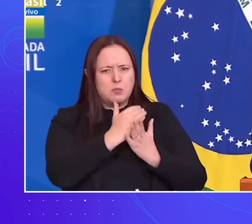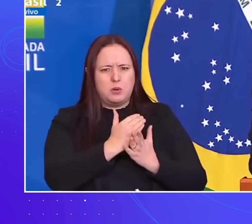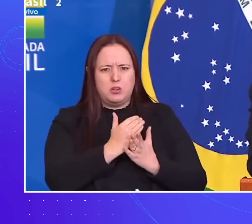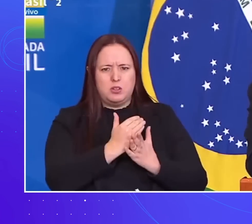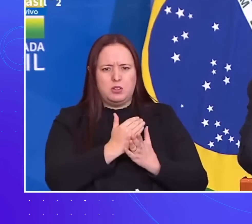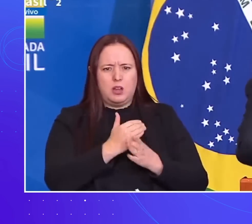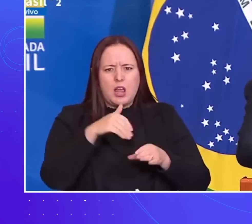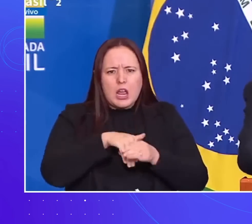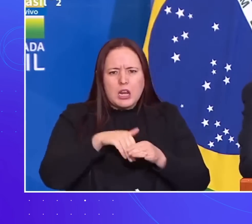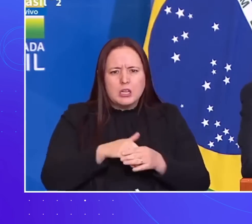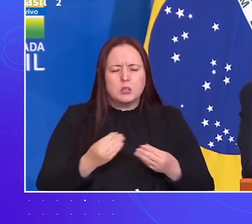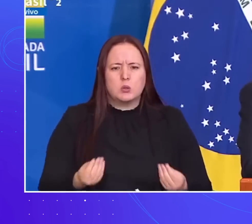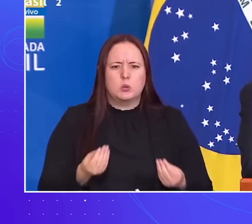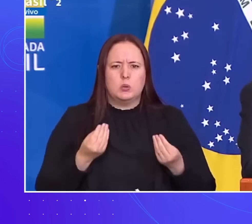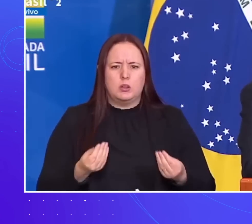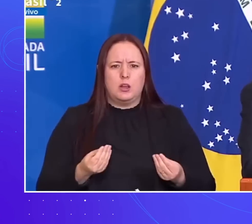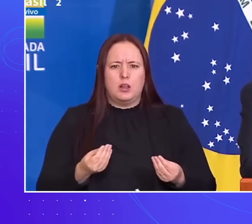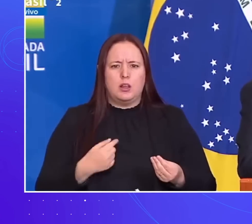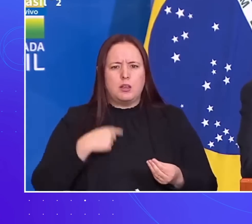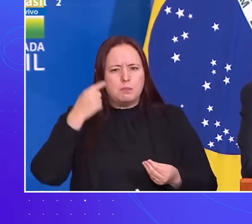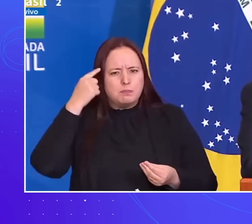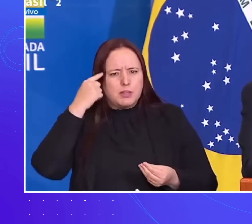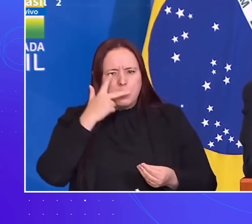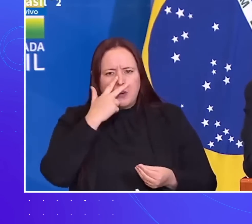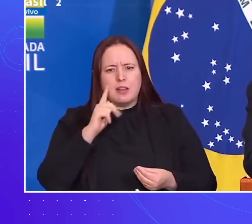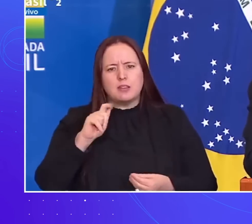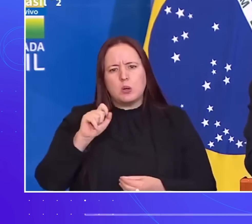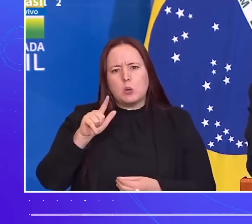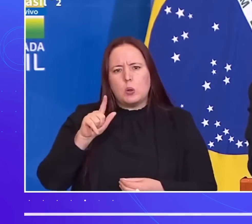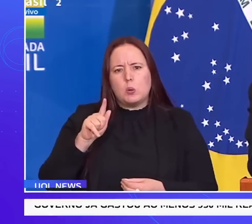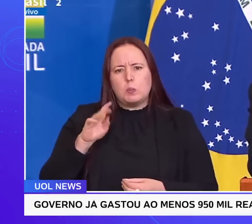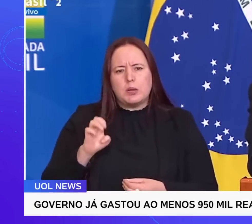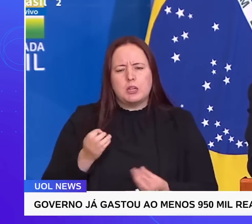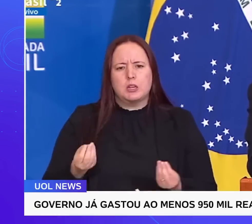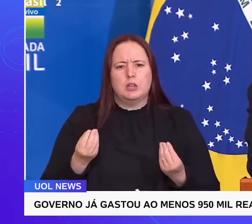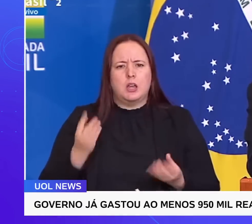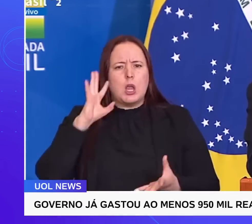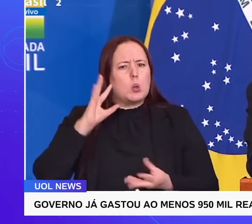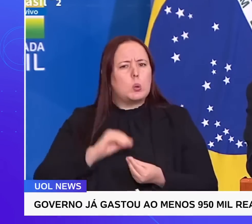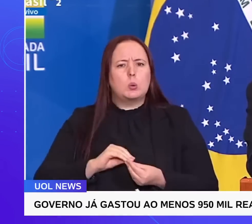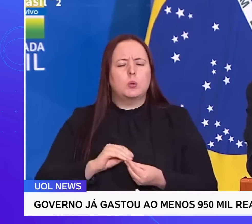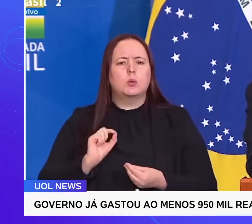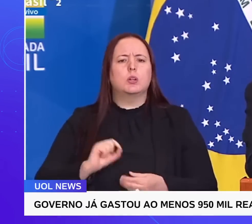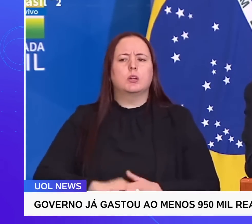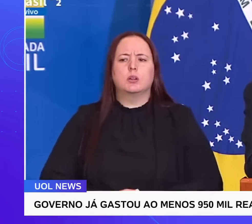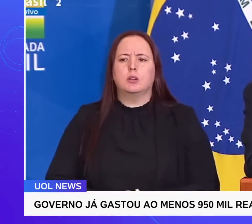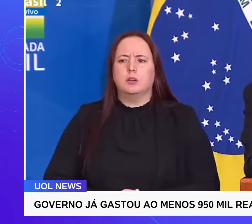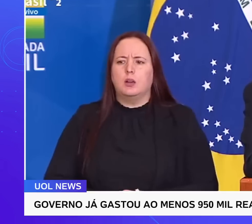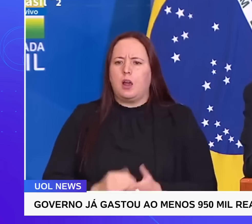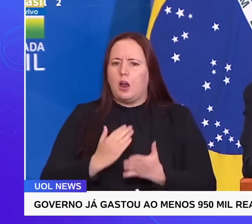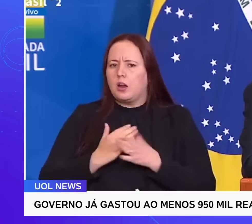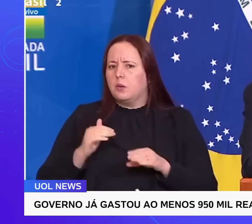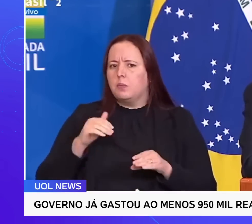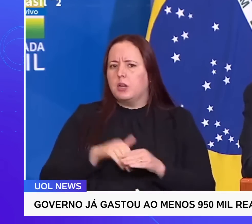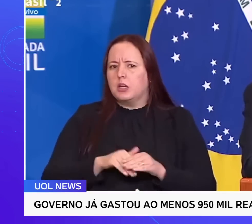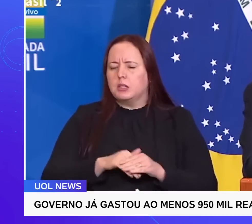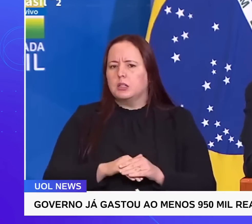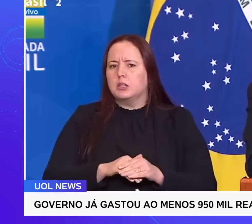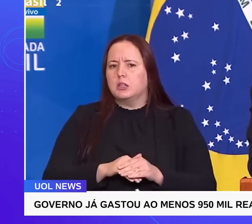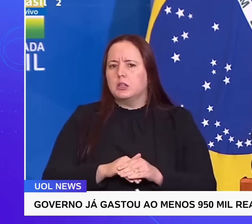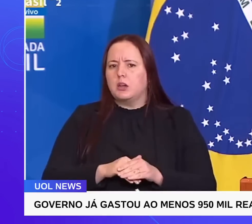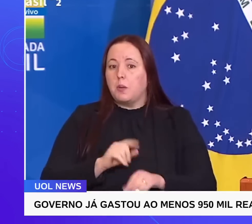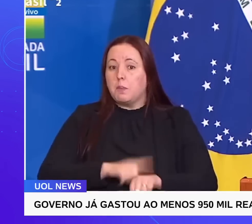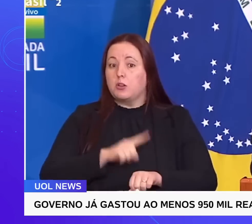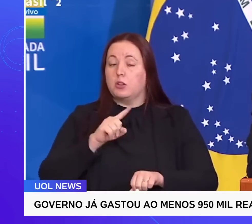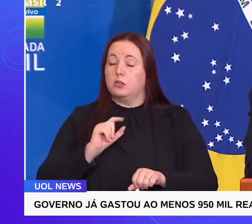levou ali seus assessores tem 271 mil reais que foram pagos em diárias para os assessores que ficaram ali hospedados